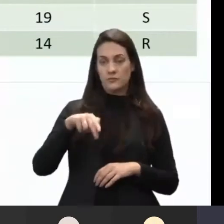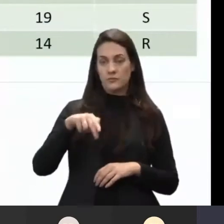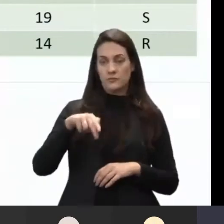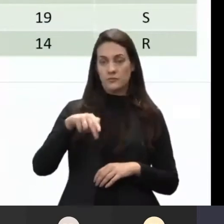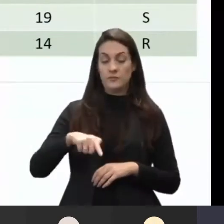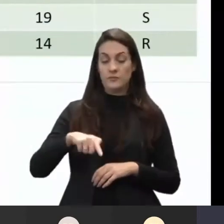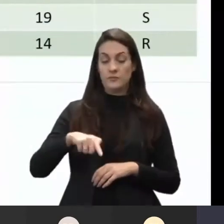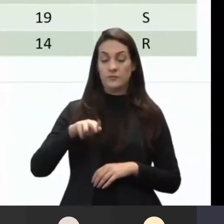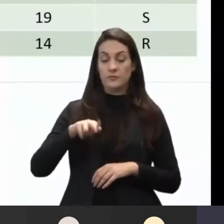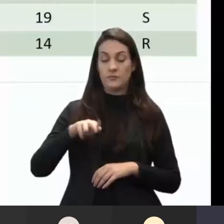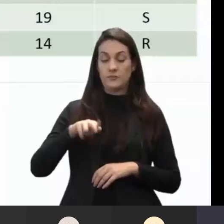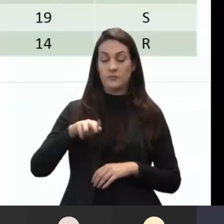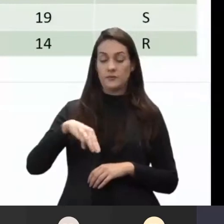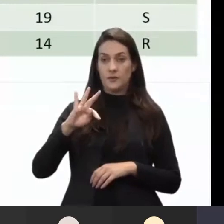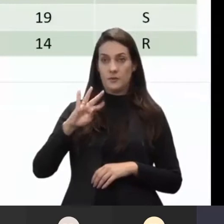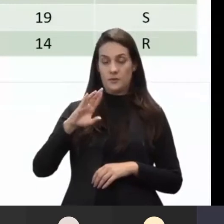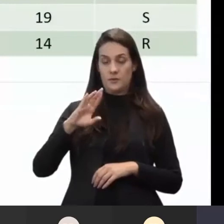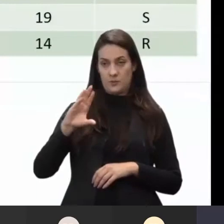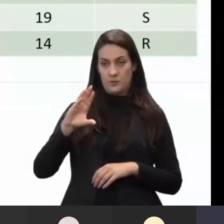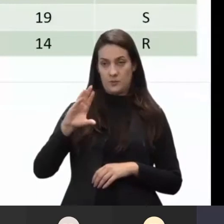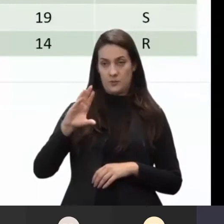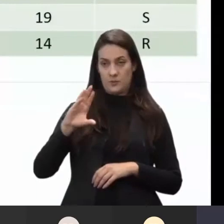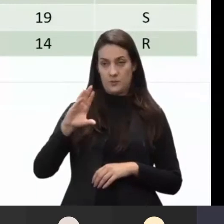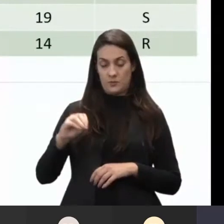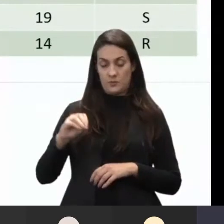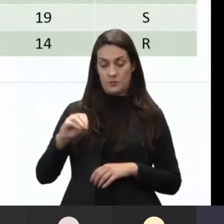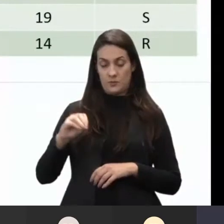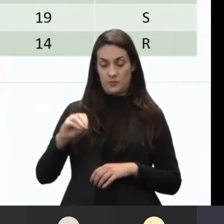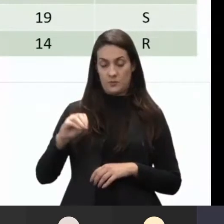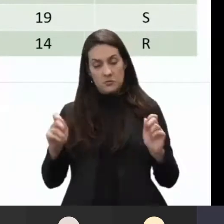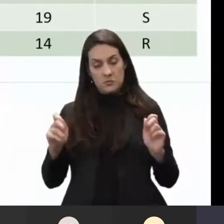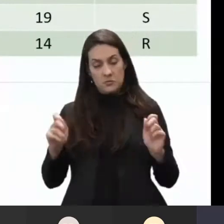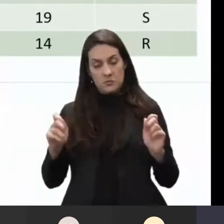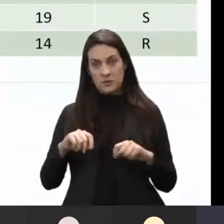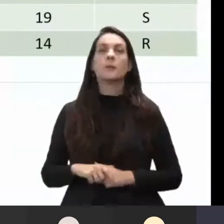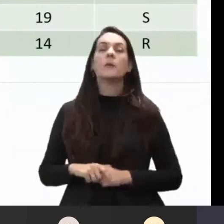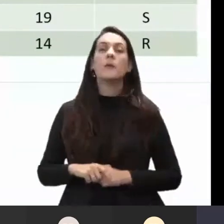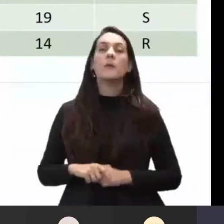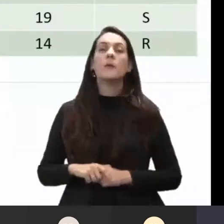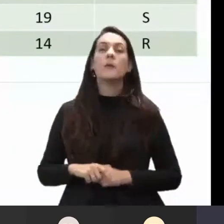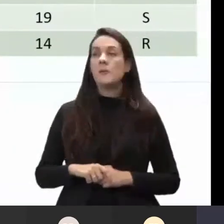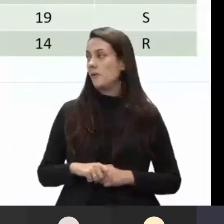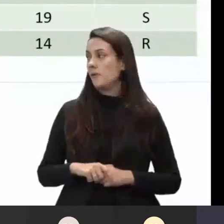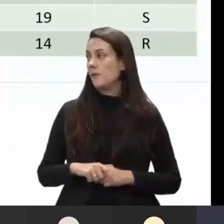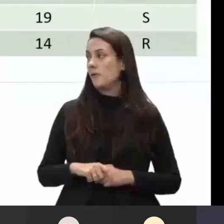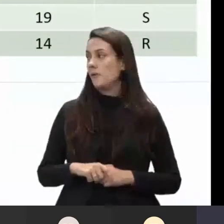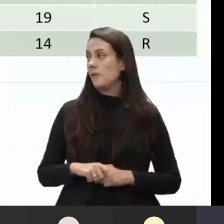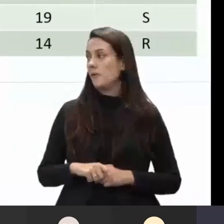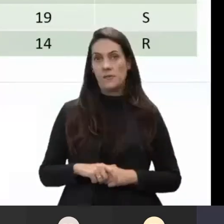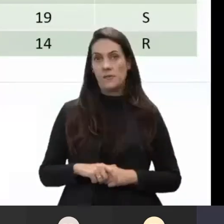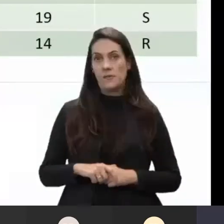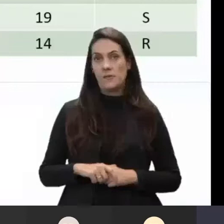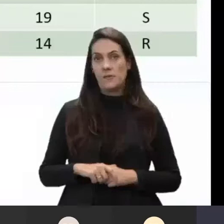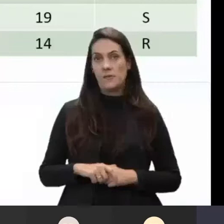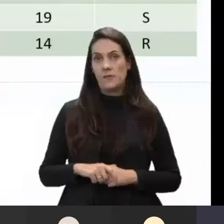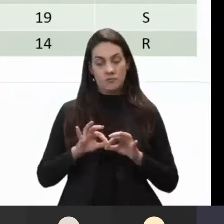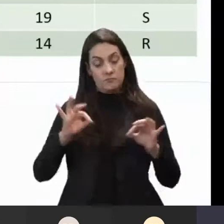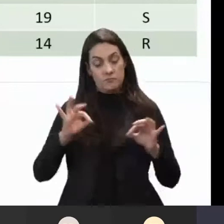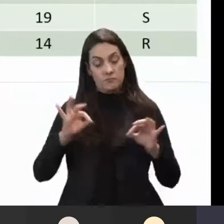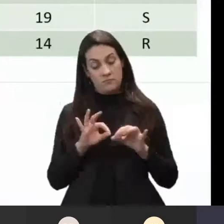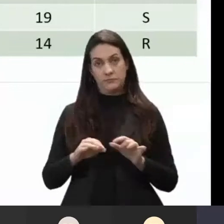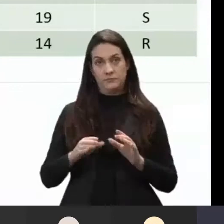algum dispositivo semelhante que você consiga medir essa distância, você vai medir o diâmetro dos halos. Então, você vai